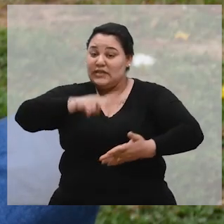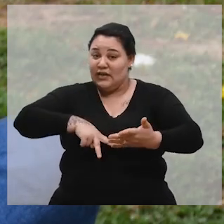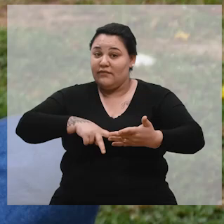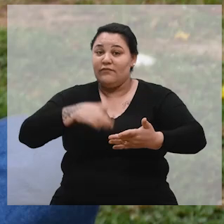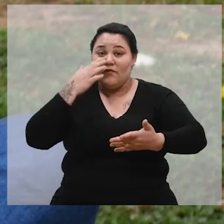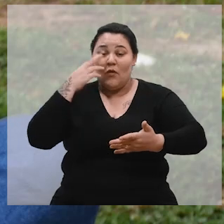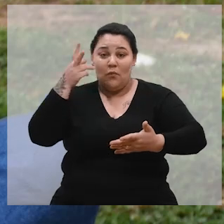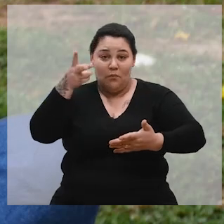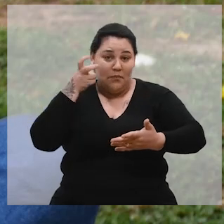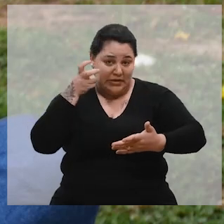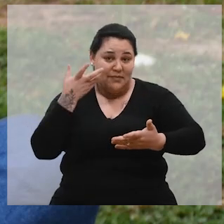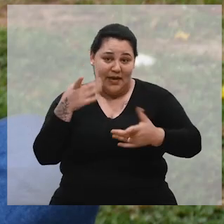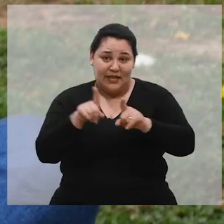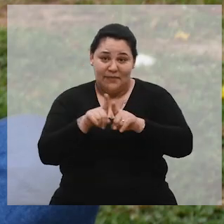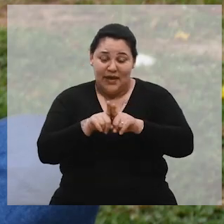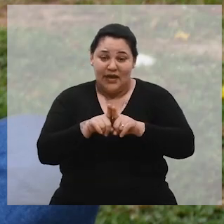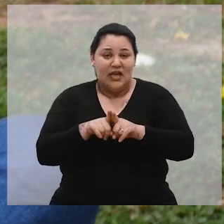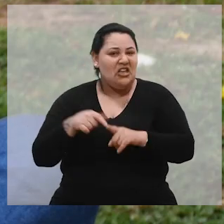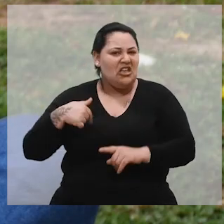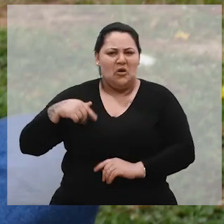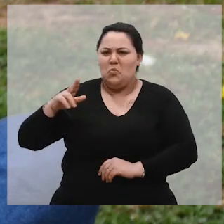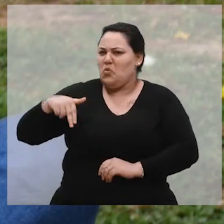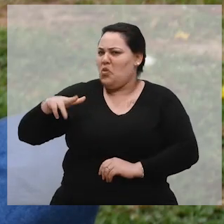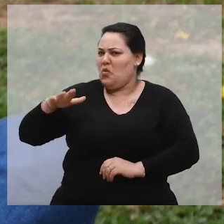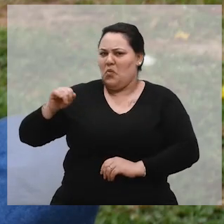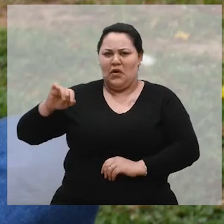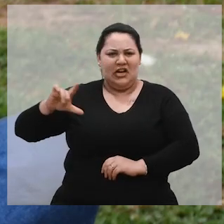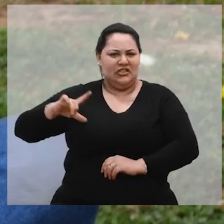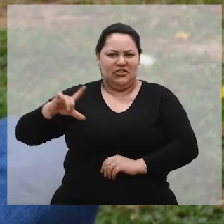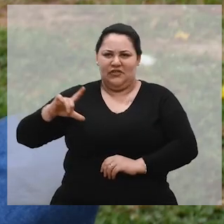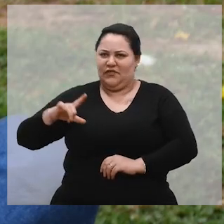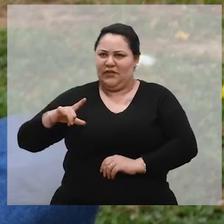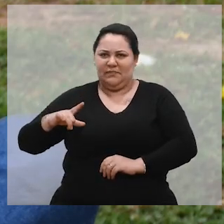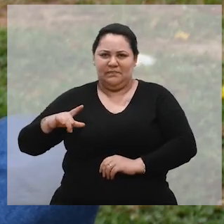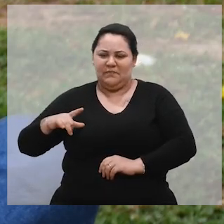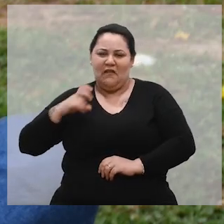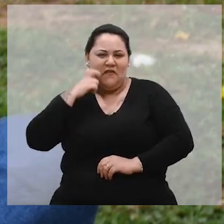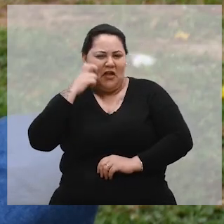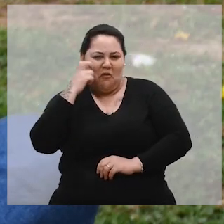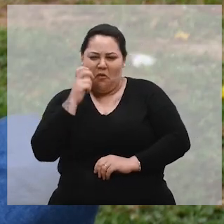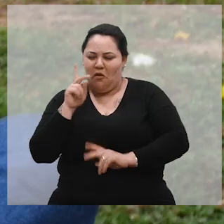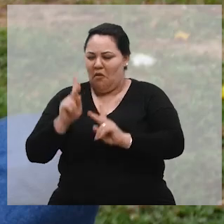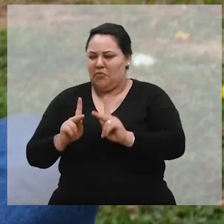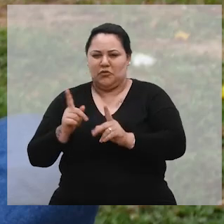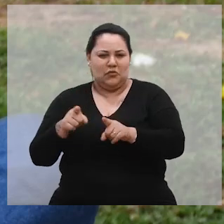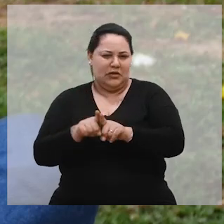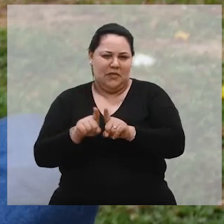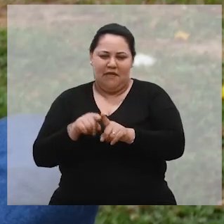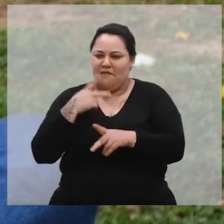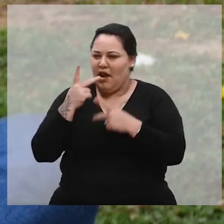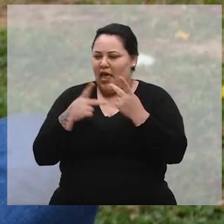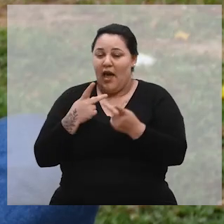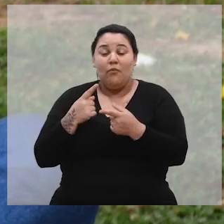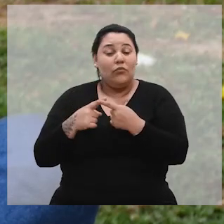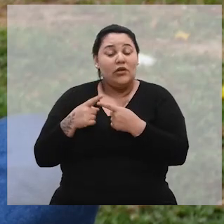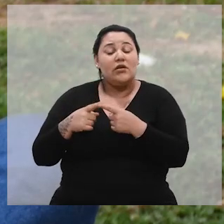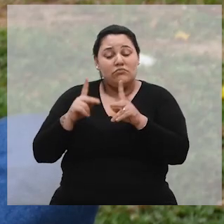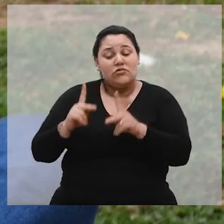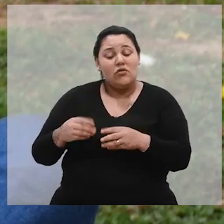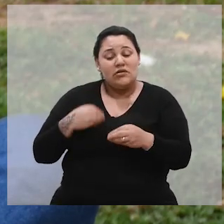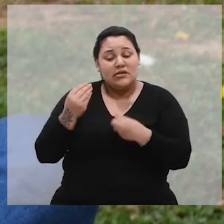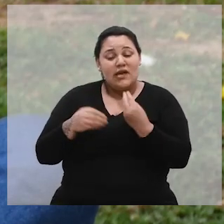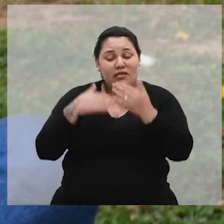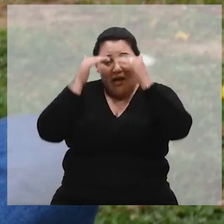lerem. E nunca tive nenhum desconforto nesse sentido, porque as pessoas se sentiram muito